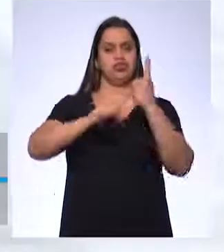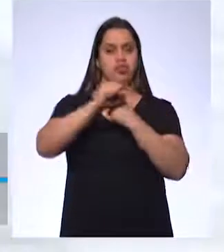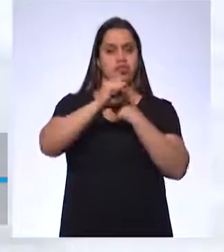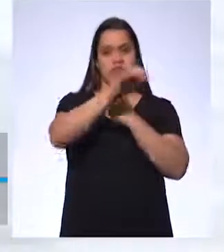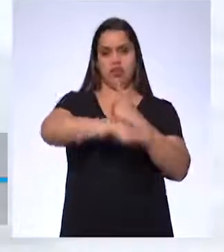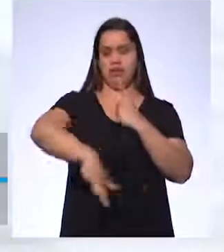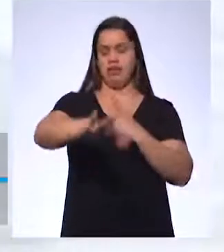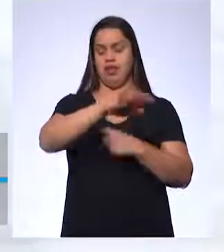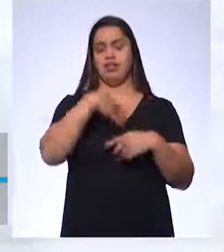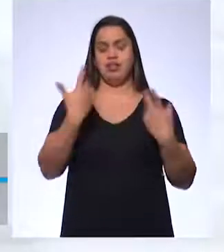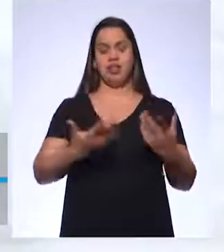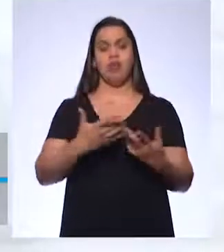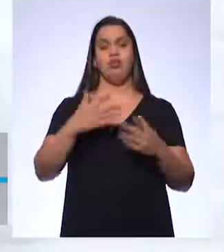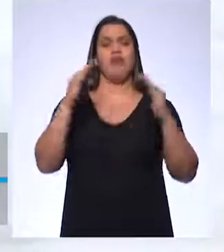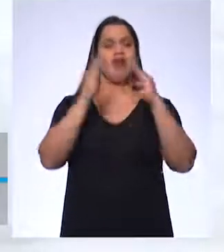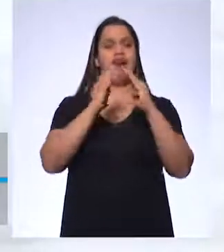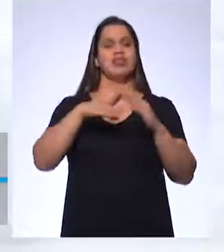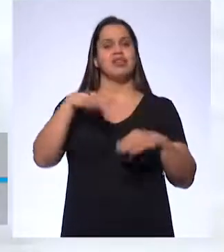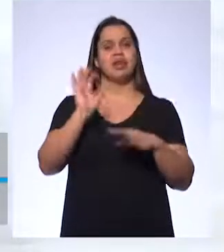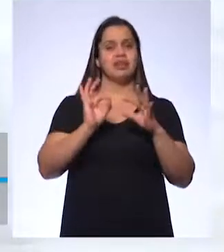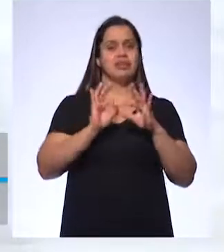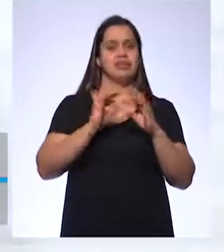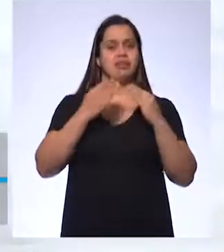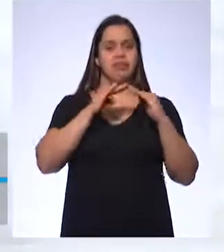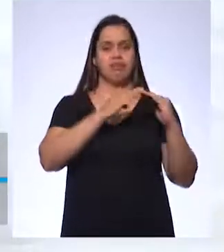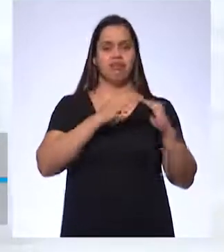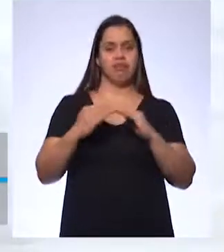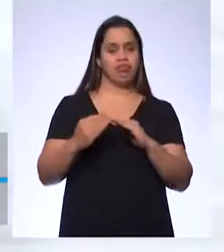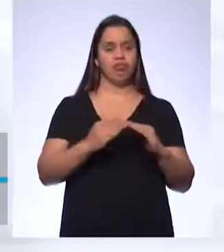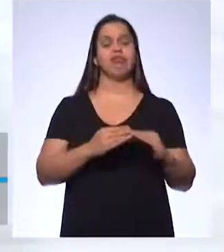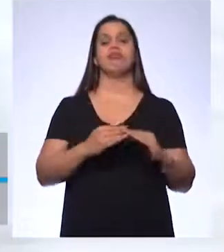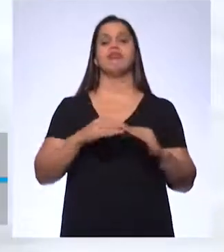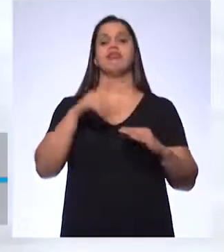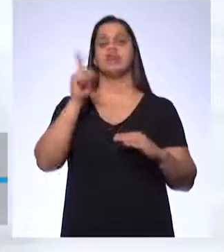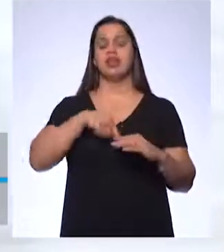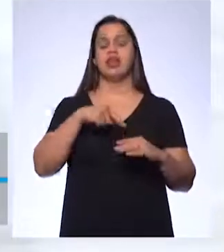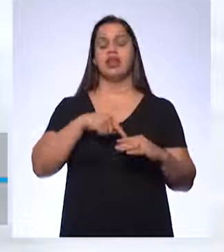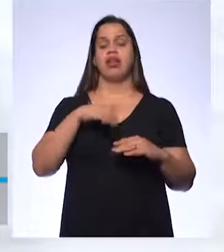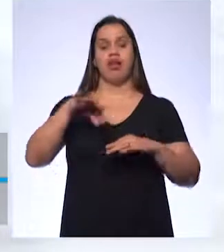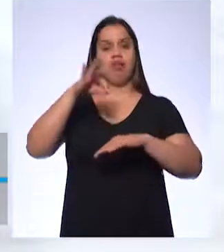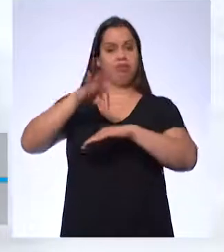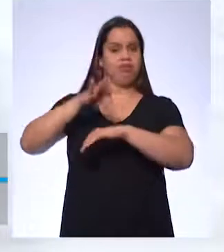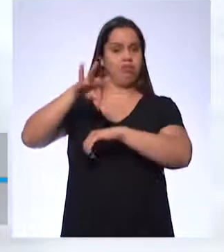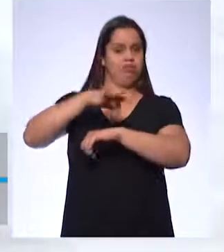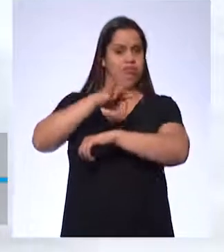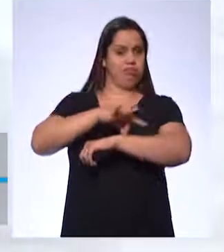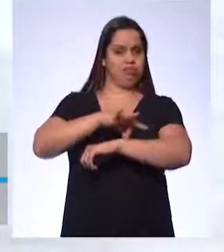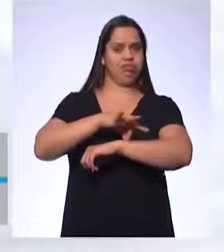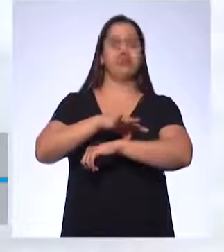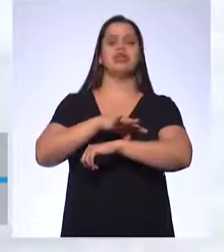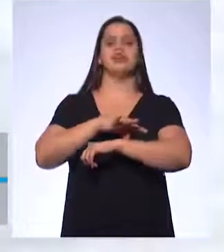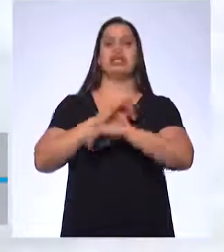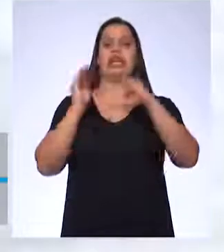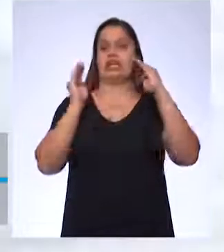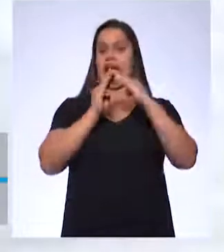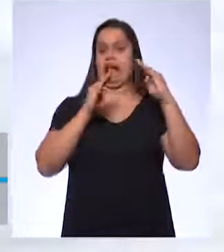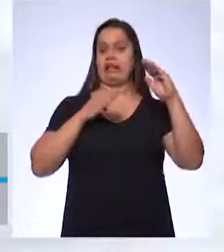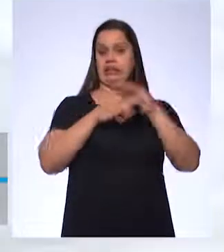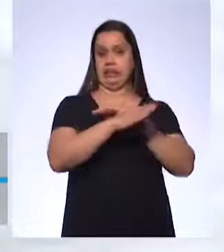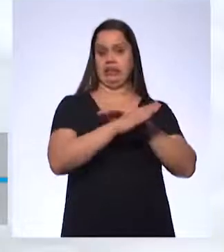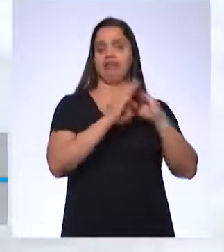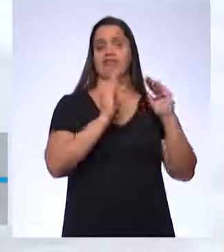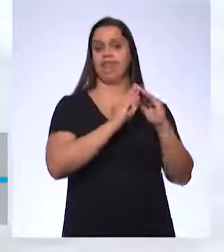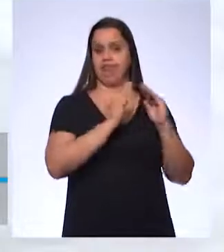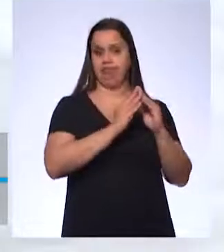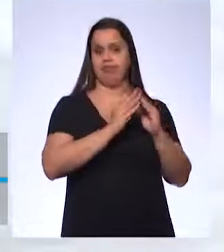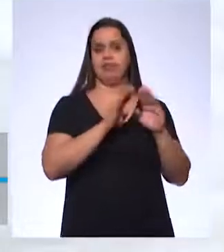normalmente, moradias mais precárias, esse barbeiro aí, que é o triatomídeo, ele tende a se alojar